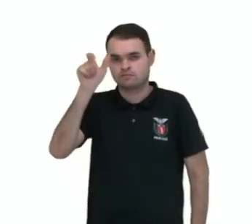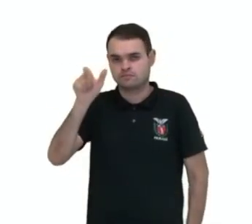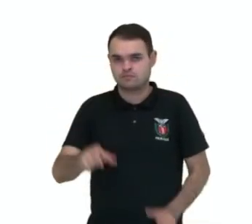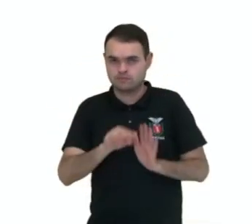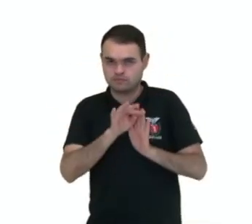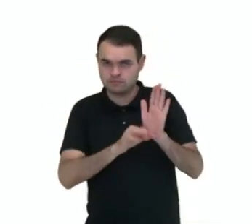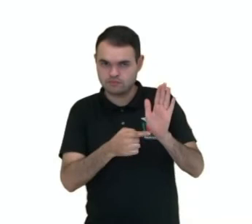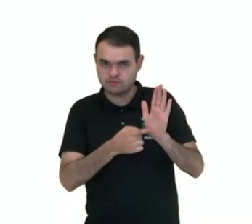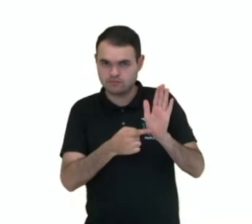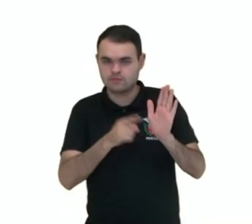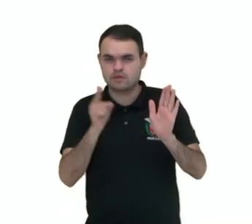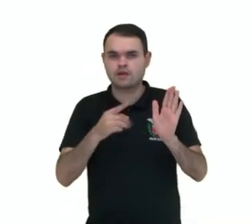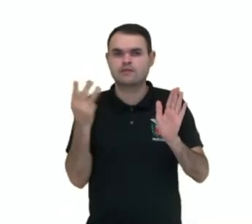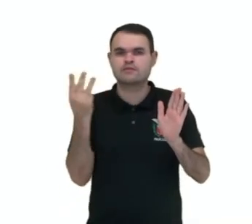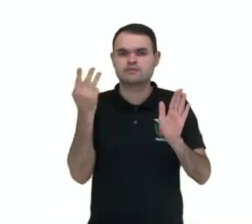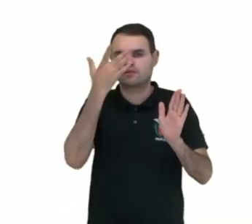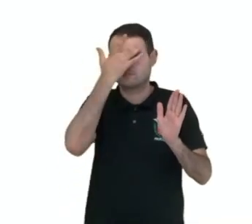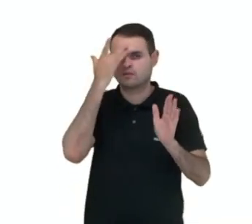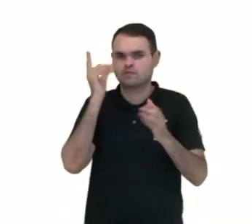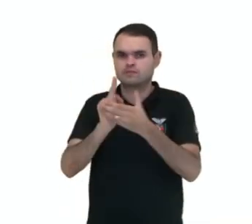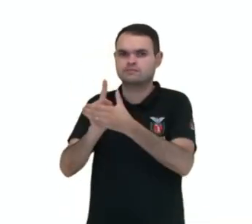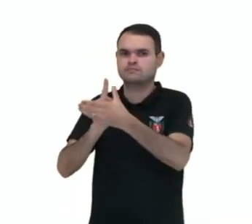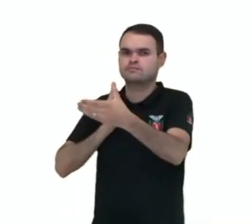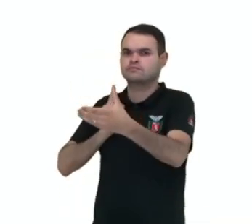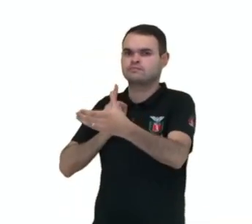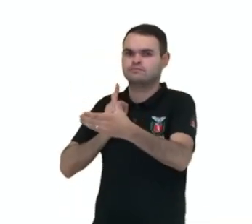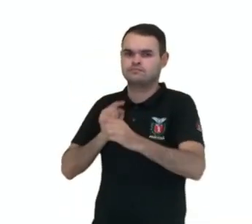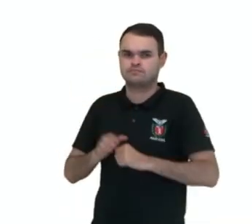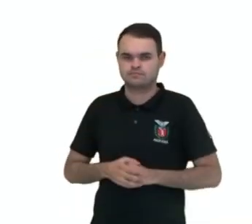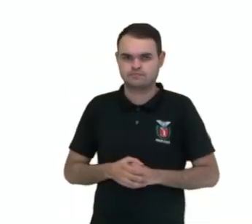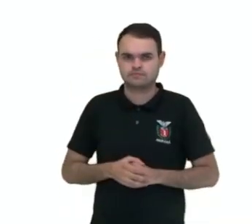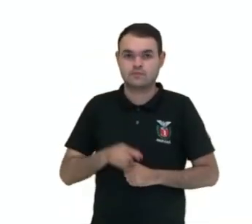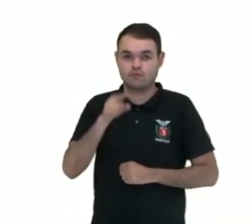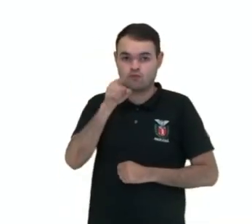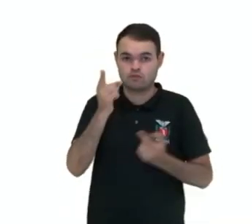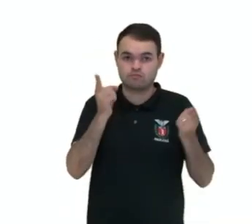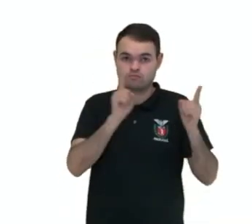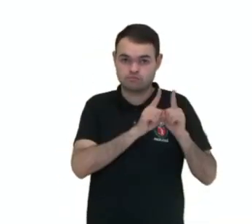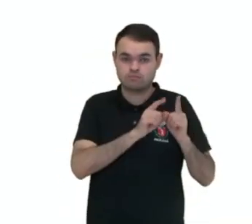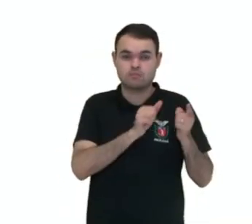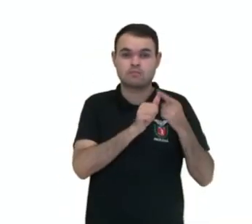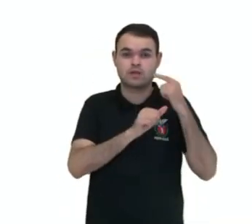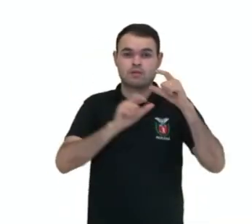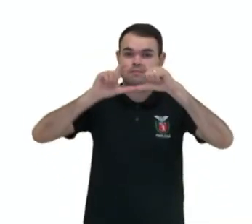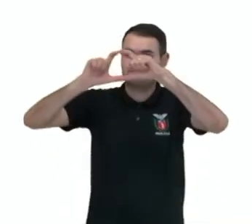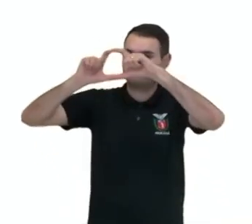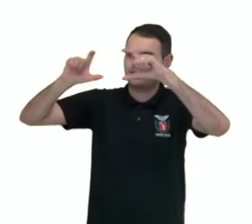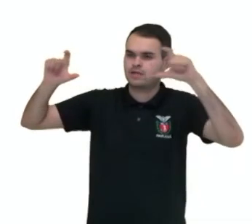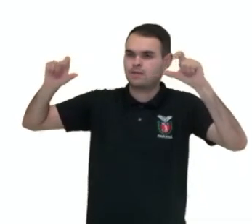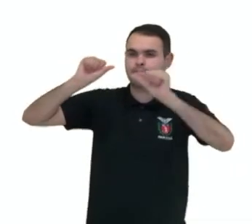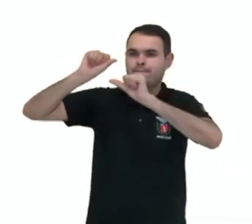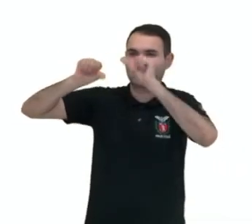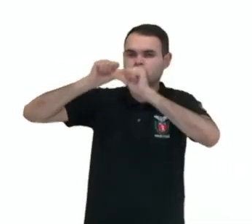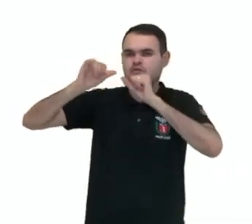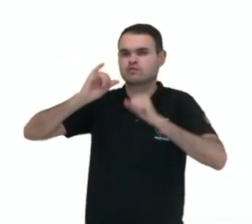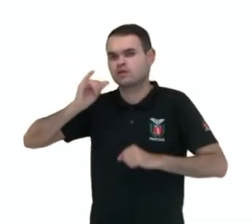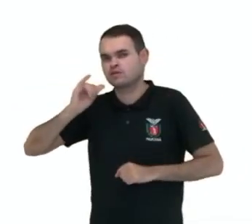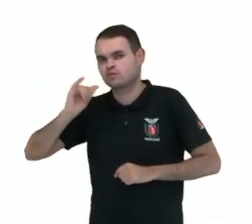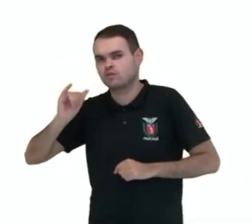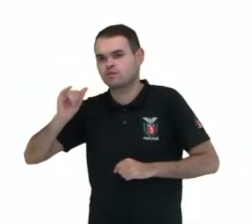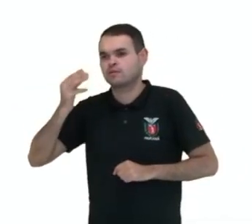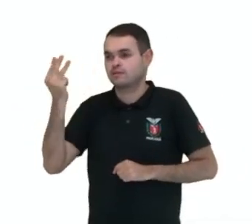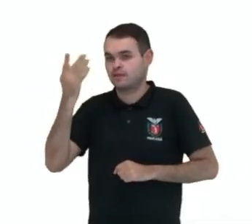em terceira pessoa. Em pares, reescrevam o primeiro parágrafo, alterando o narrador para a